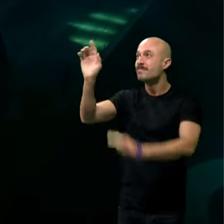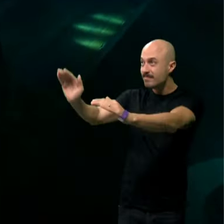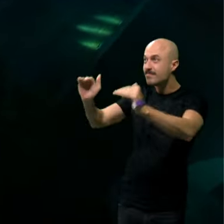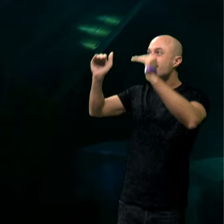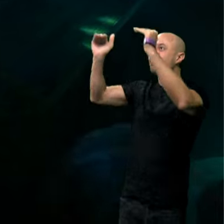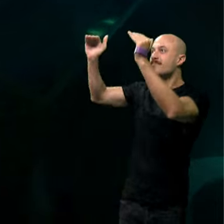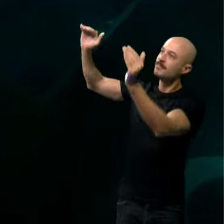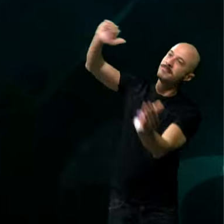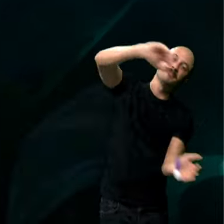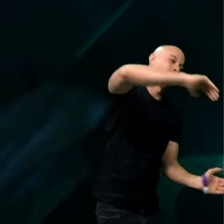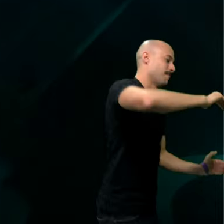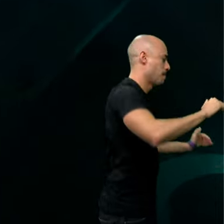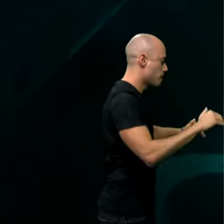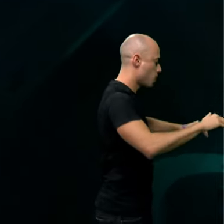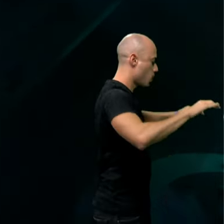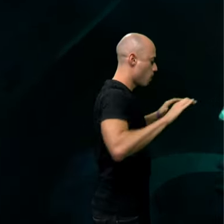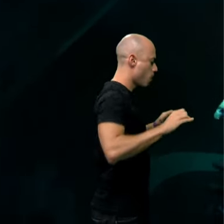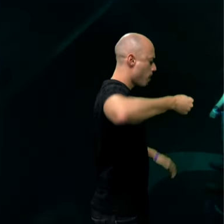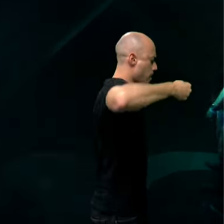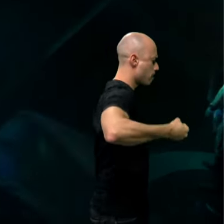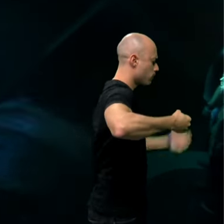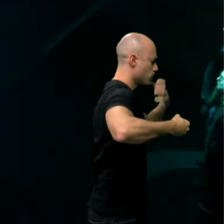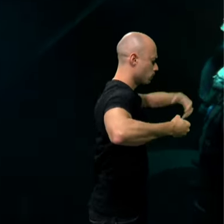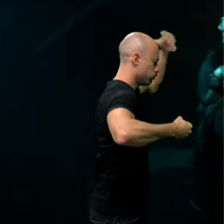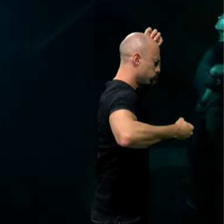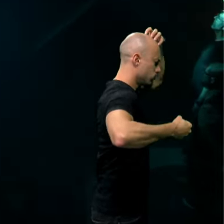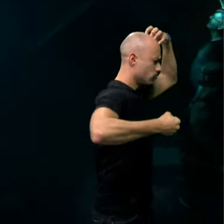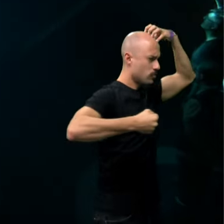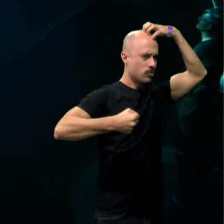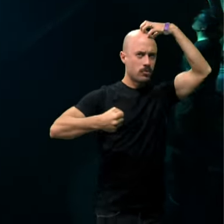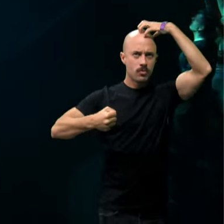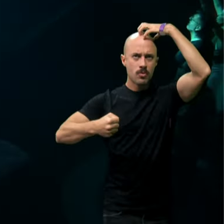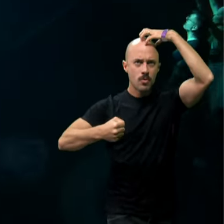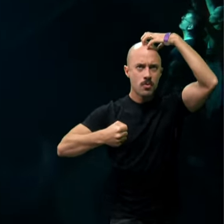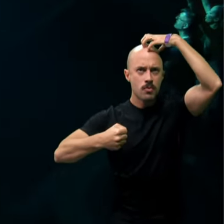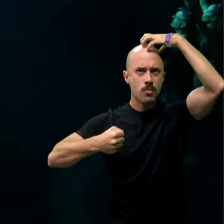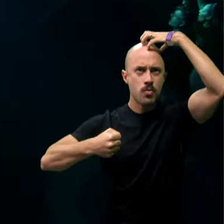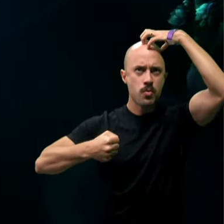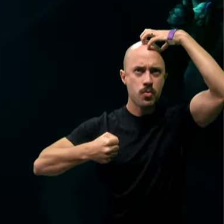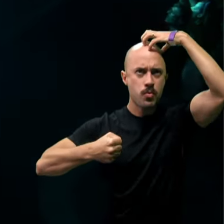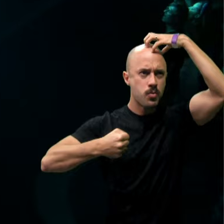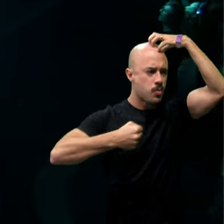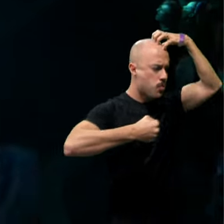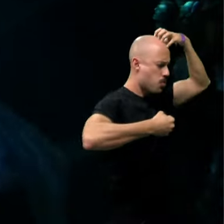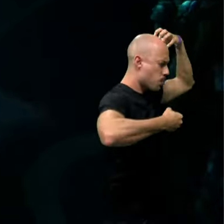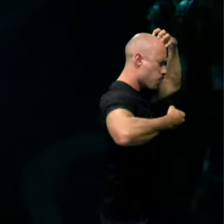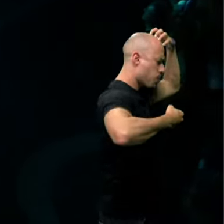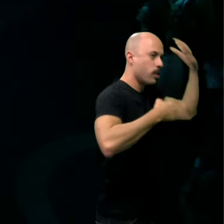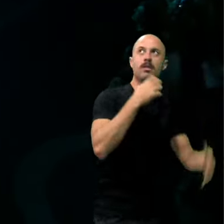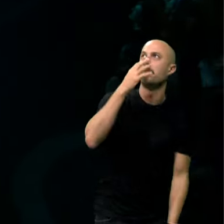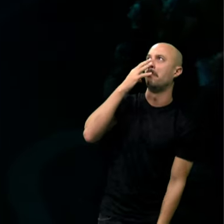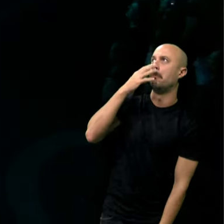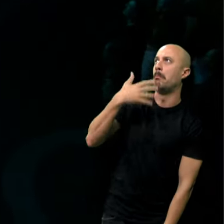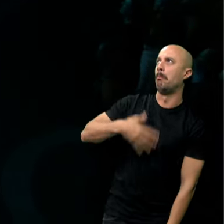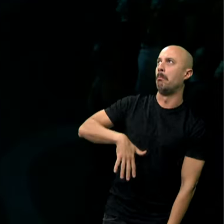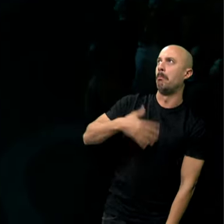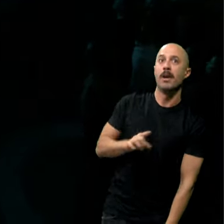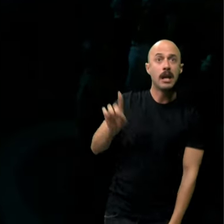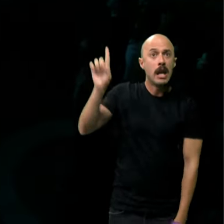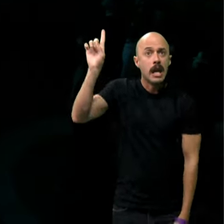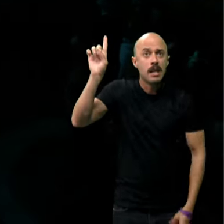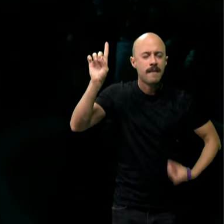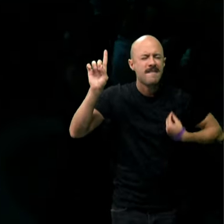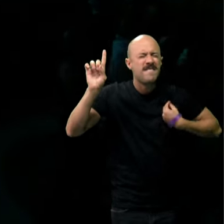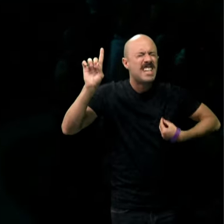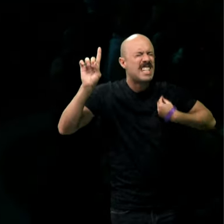Está sentado. Nós vamos começar a subir o volume dos instrumentos. Você começa a